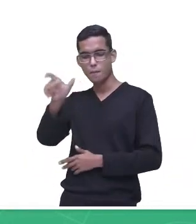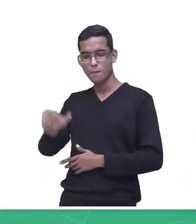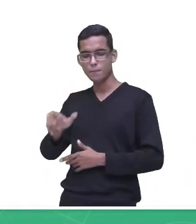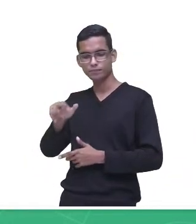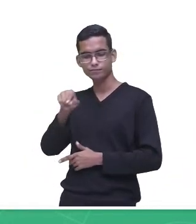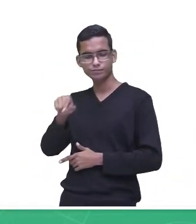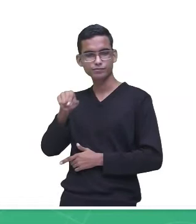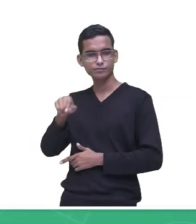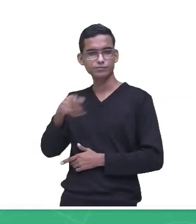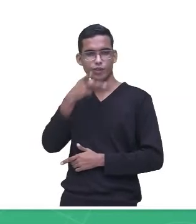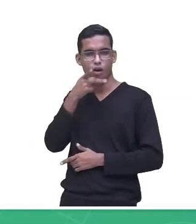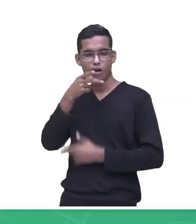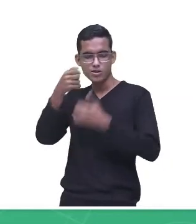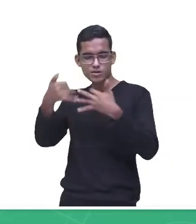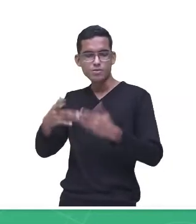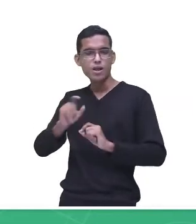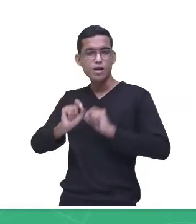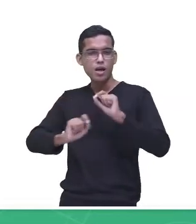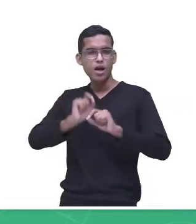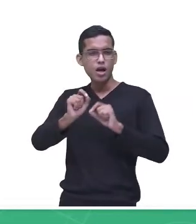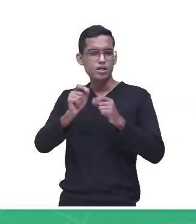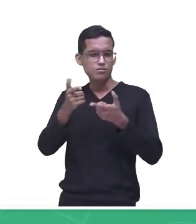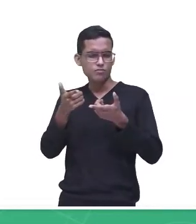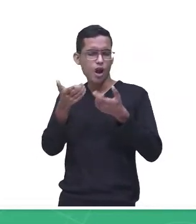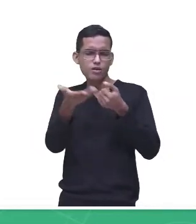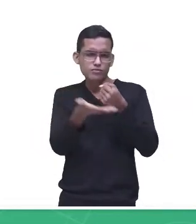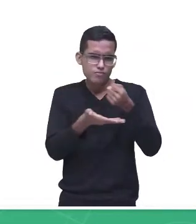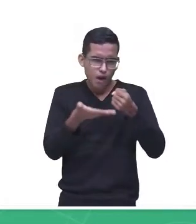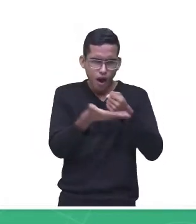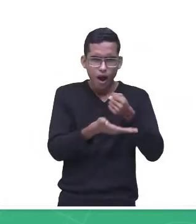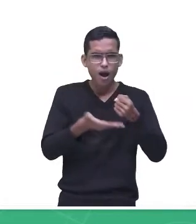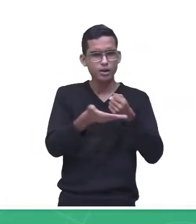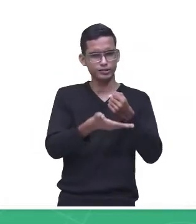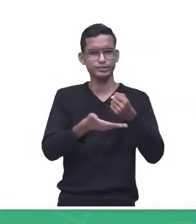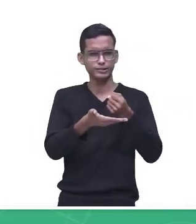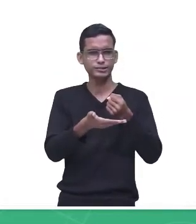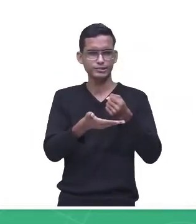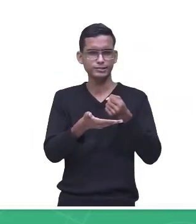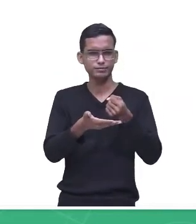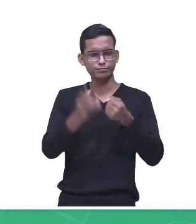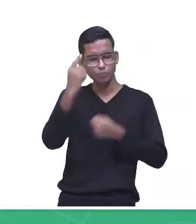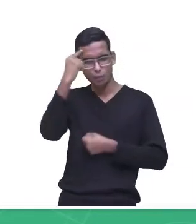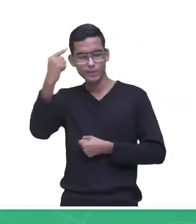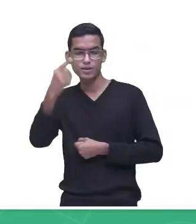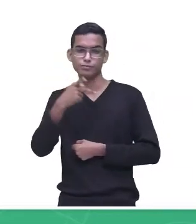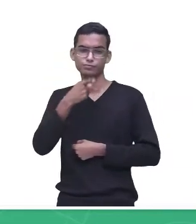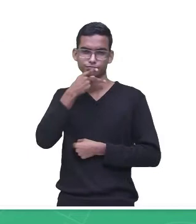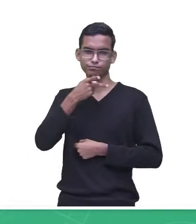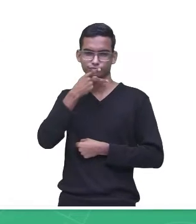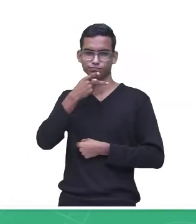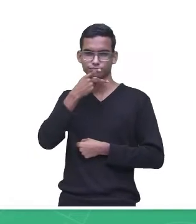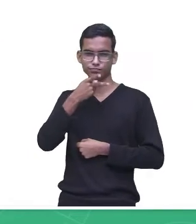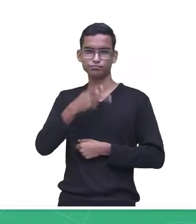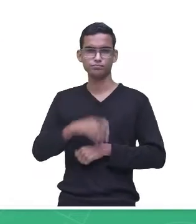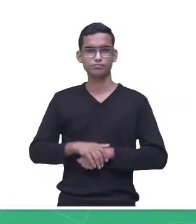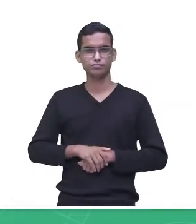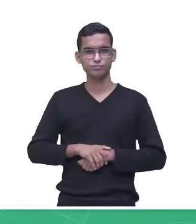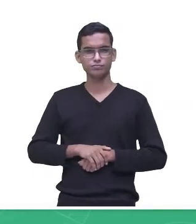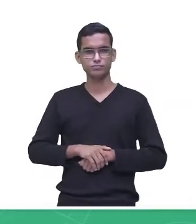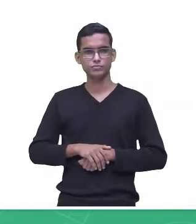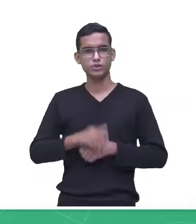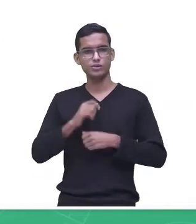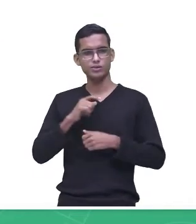nós cansamos de falar. E vamos cansar de falar aqui e vamos continuar falando até